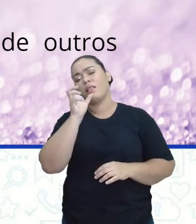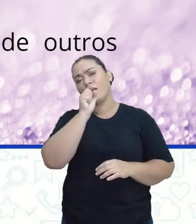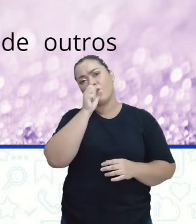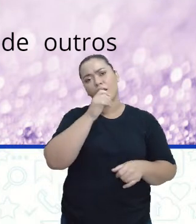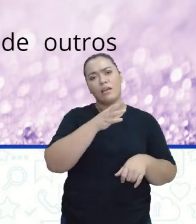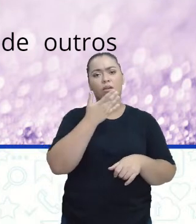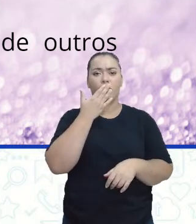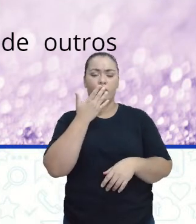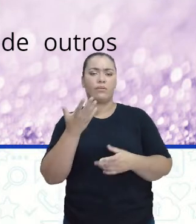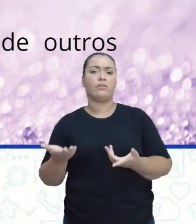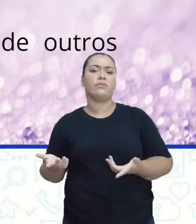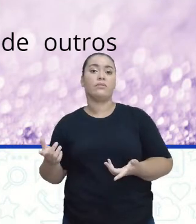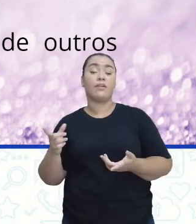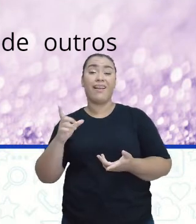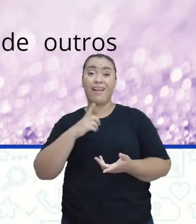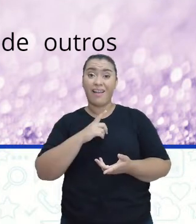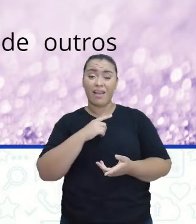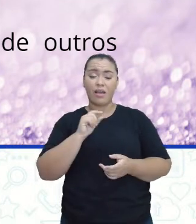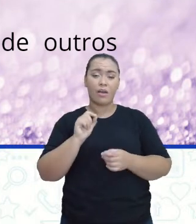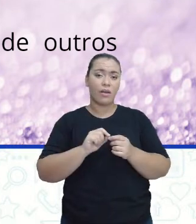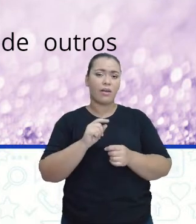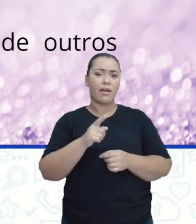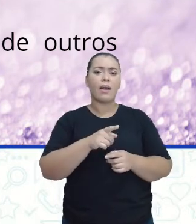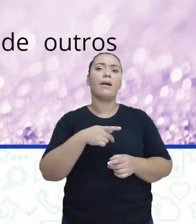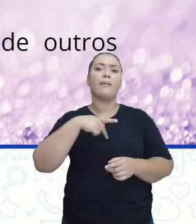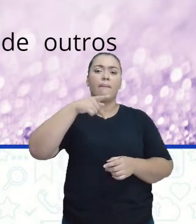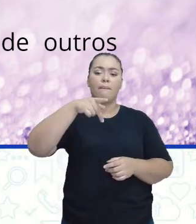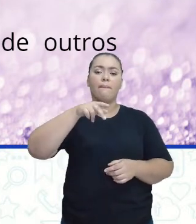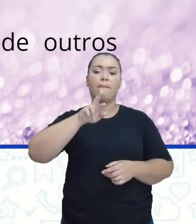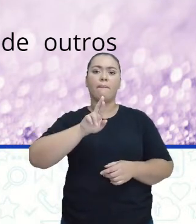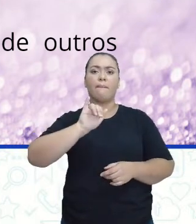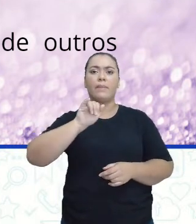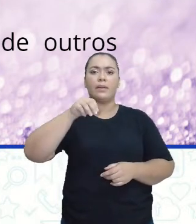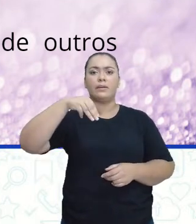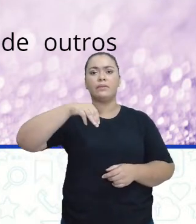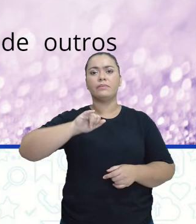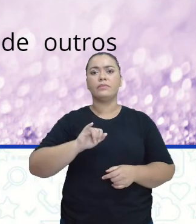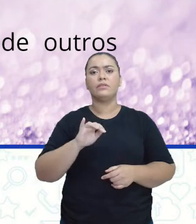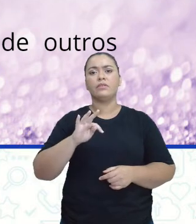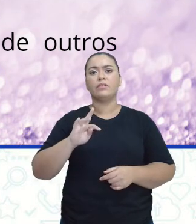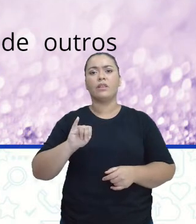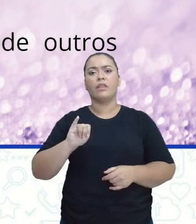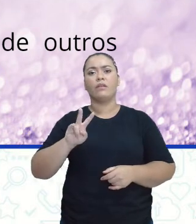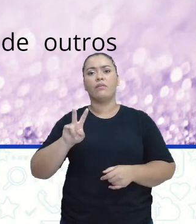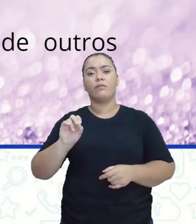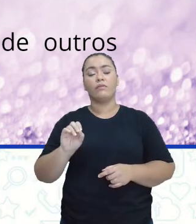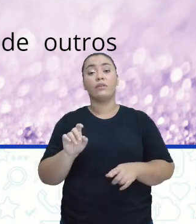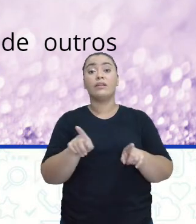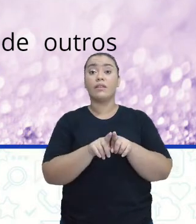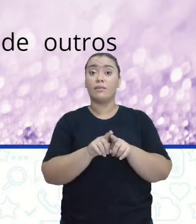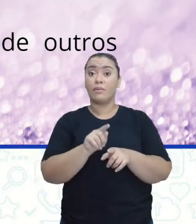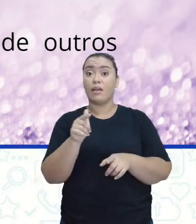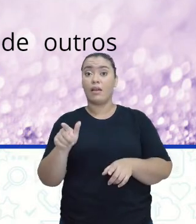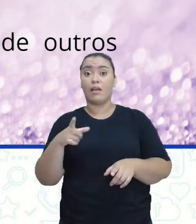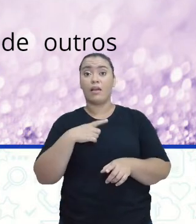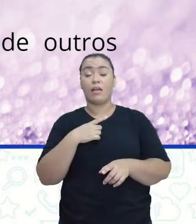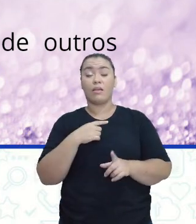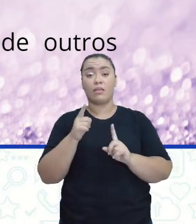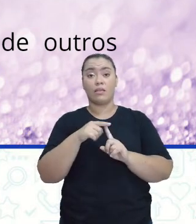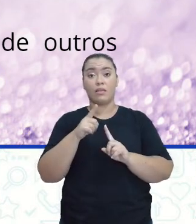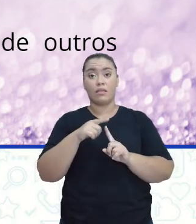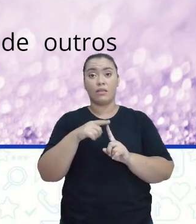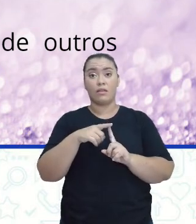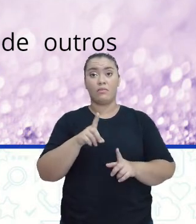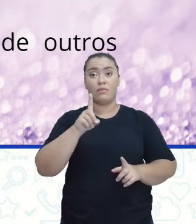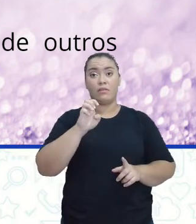laranja, listrado, que são primitivos. Mas a gente também tem os derivados, que são formados a partir de